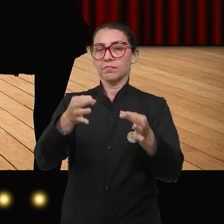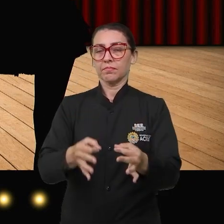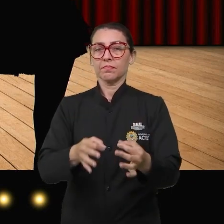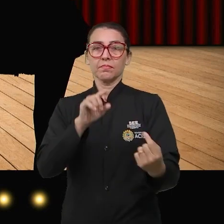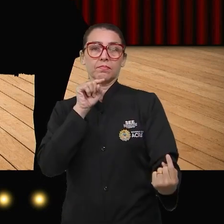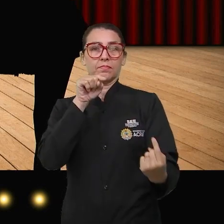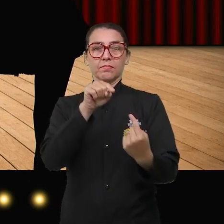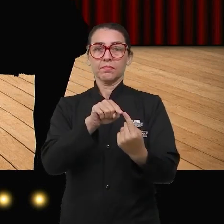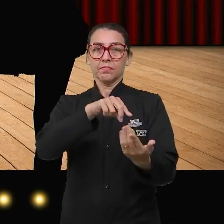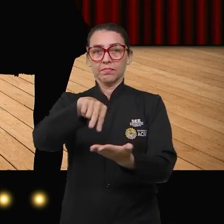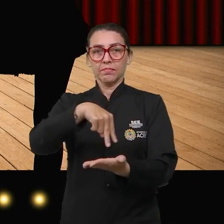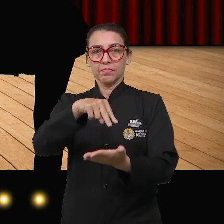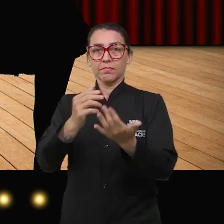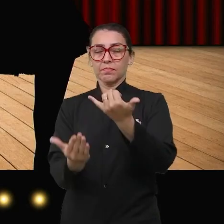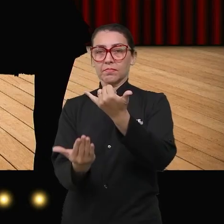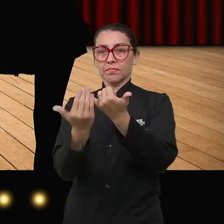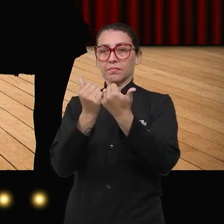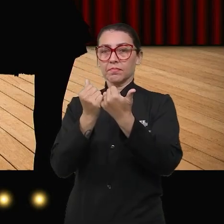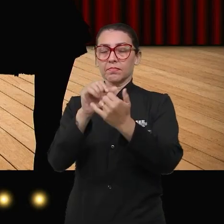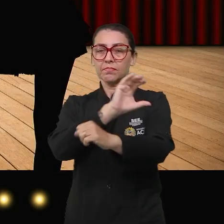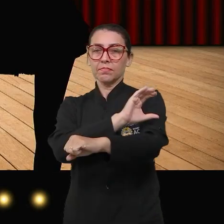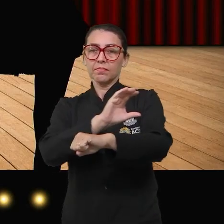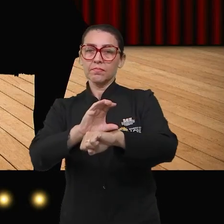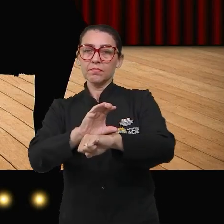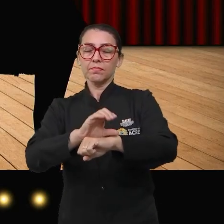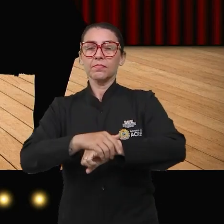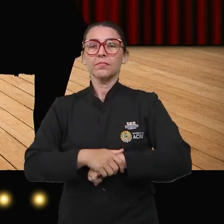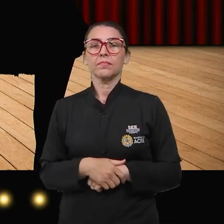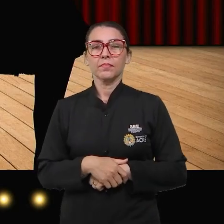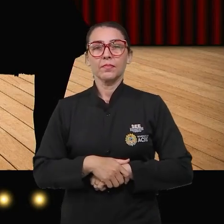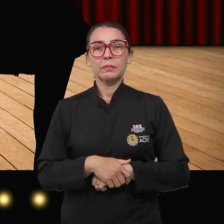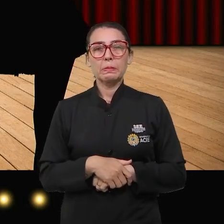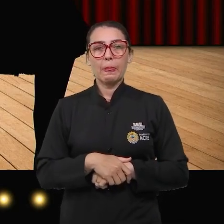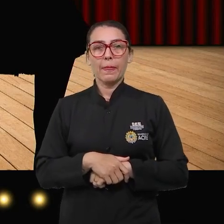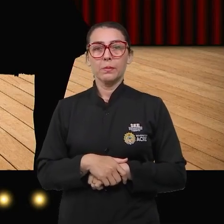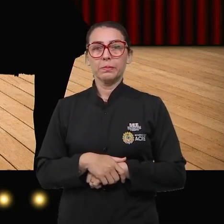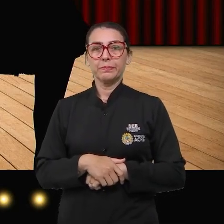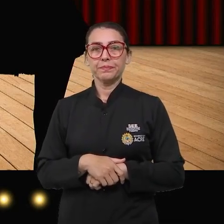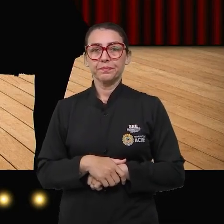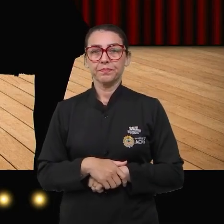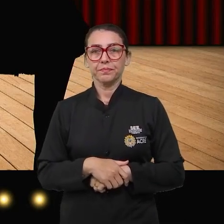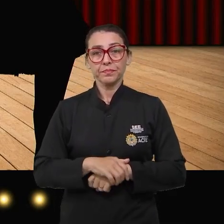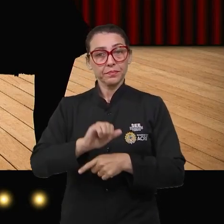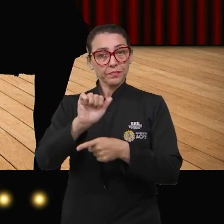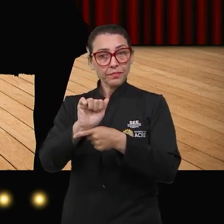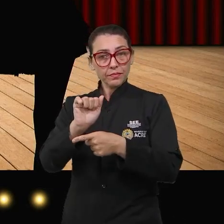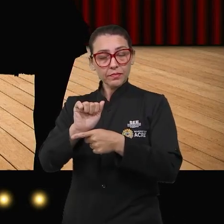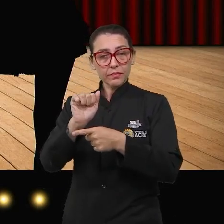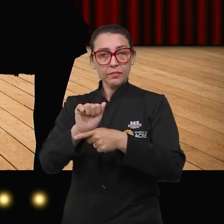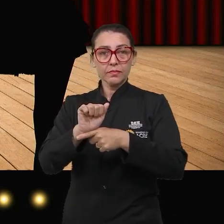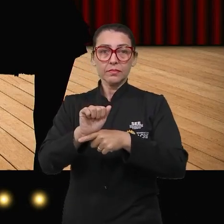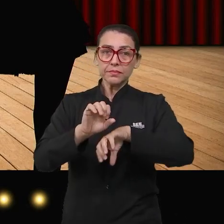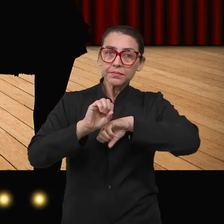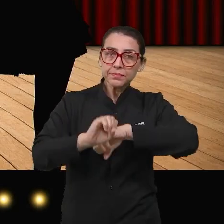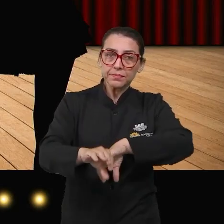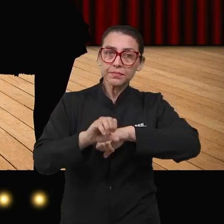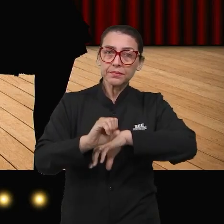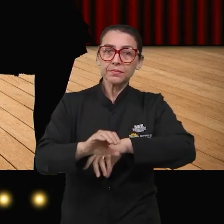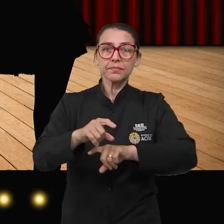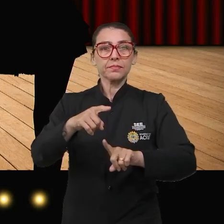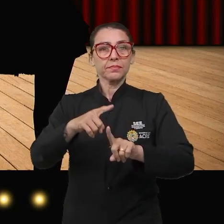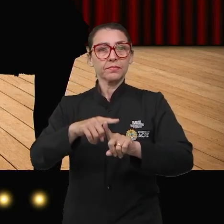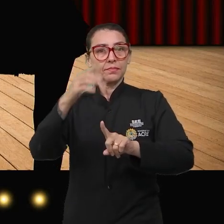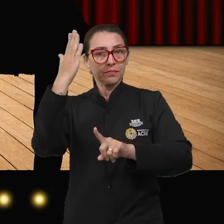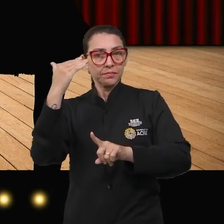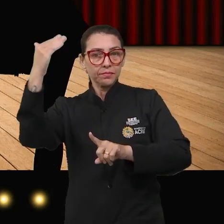representa corretamente a função da dança como patrimônio cultural? A letra A diz: